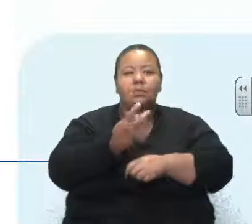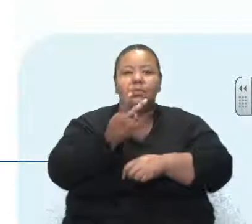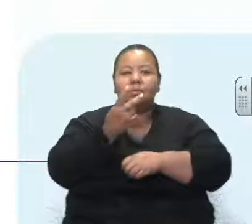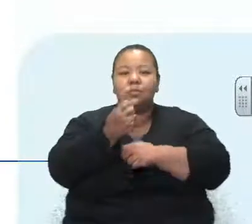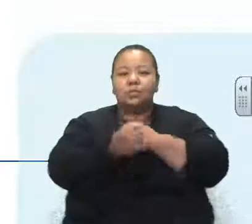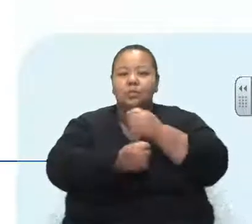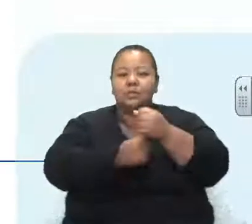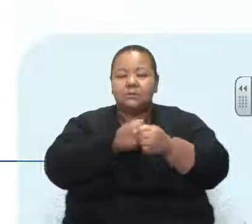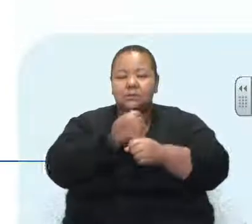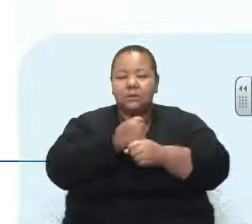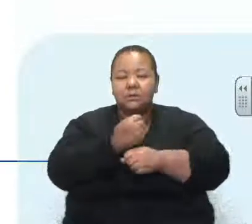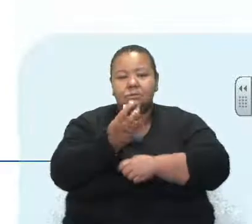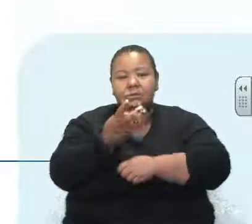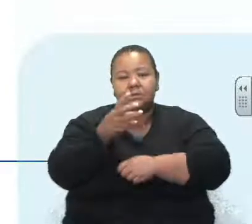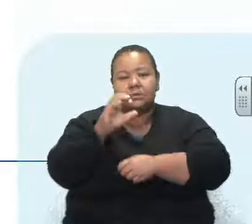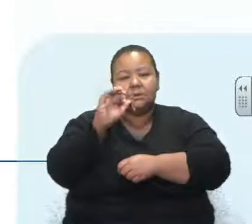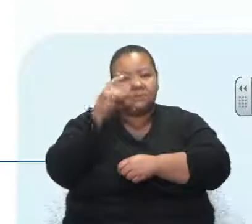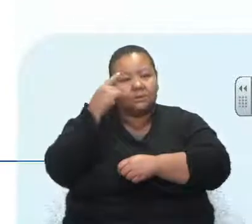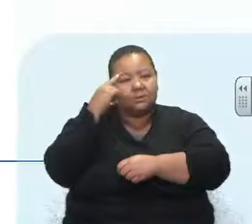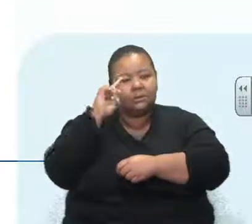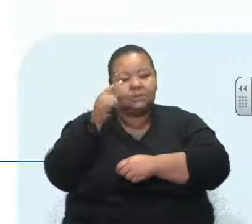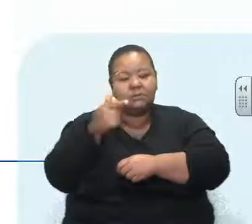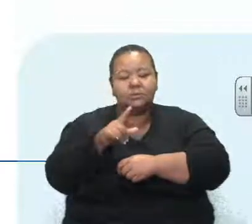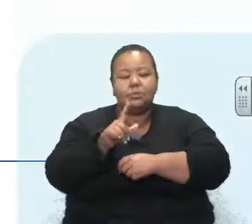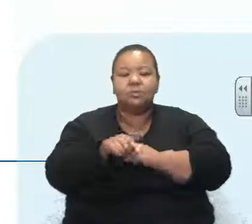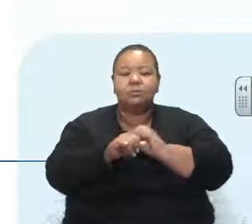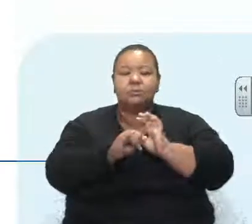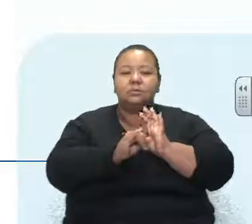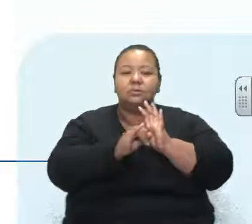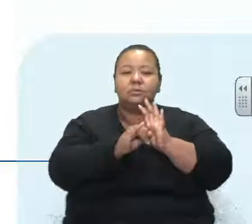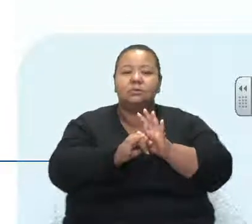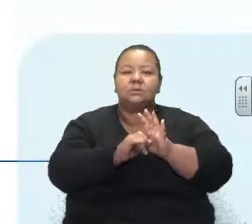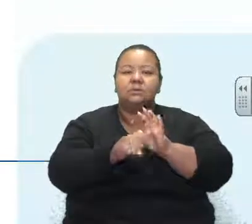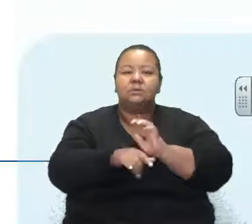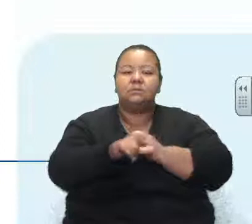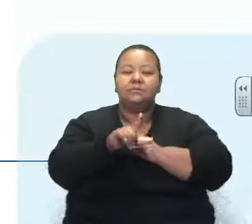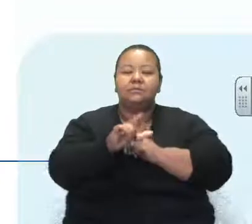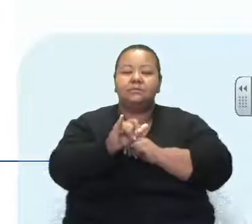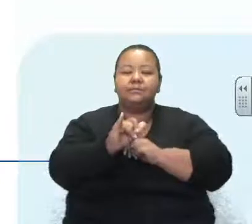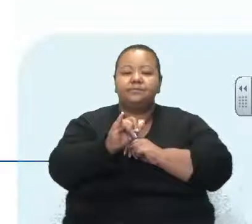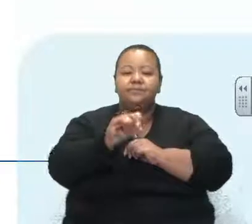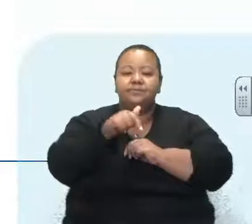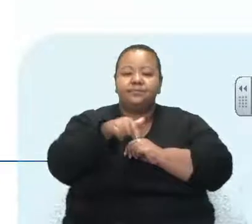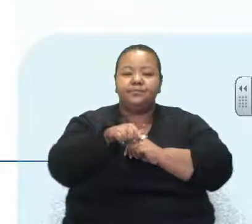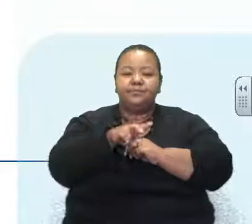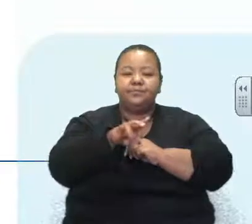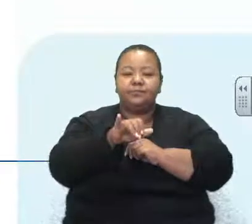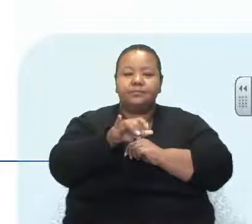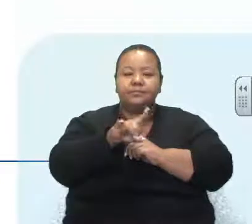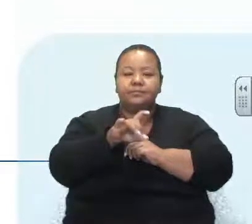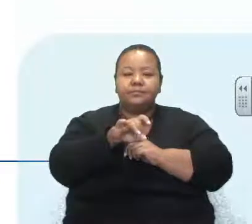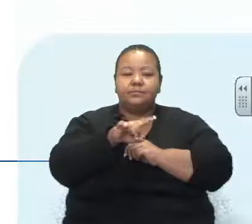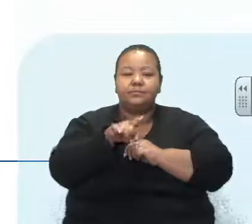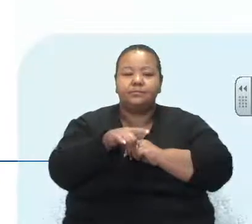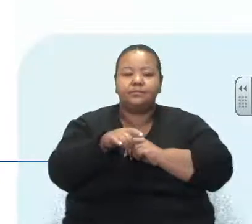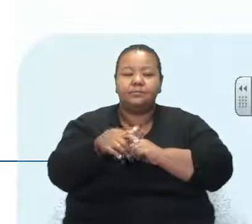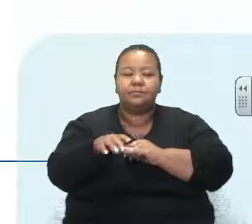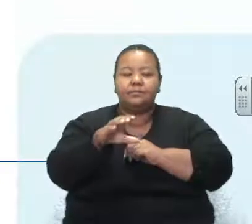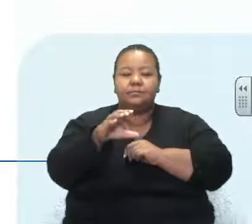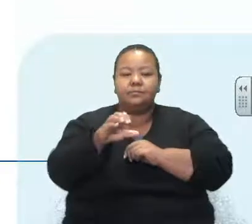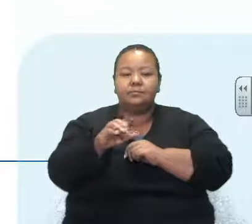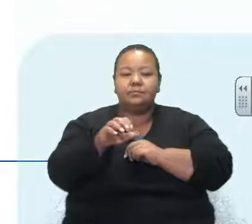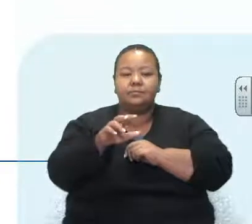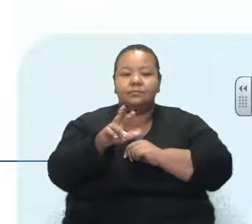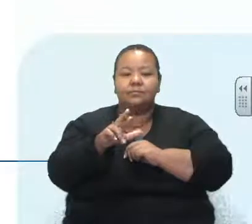vai depender da área da empresa. Índice de liquidez corrente. Meu índice de liquidez corrente é a minha capacidade